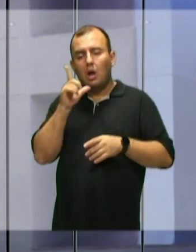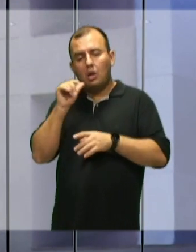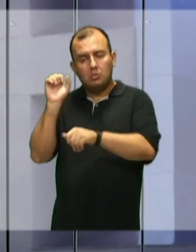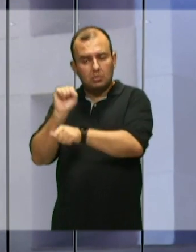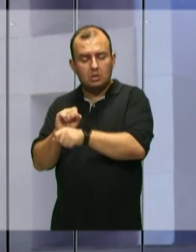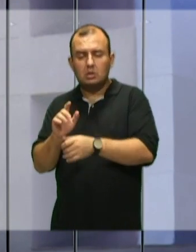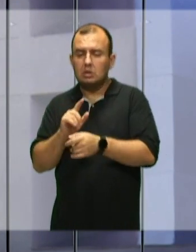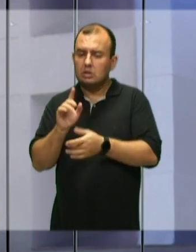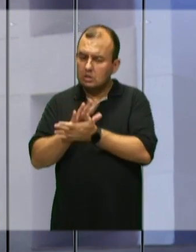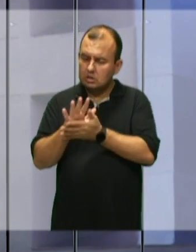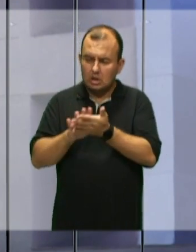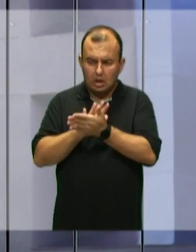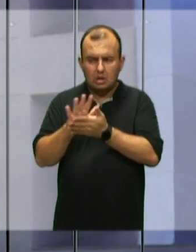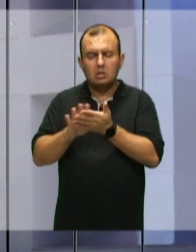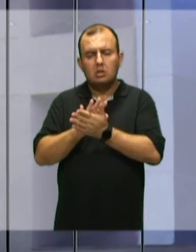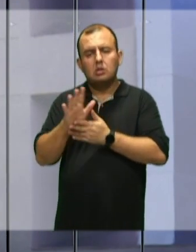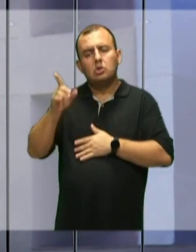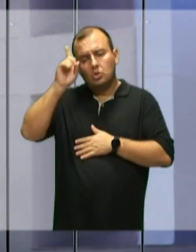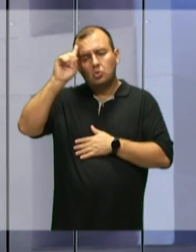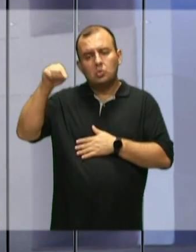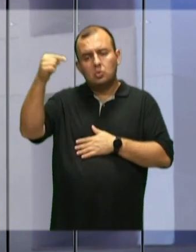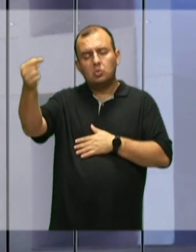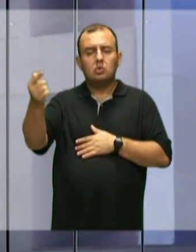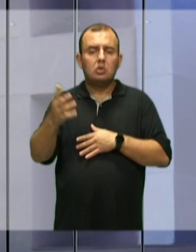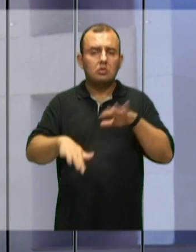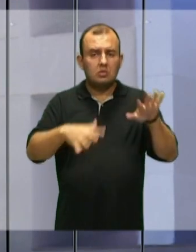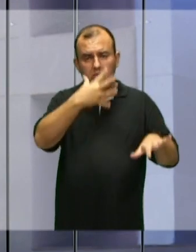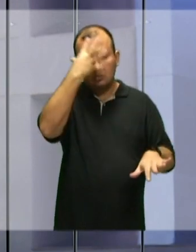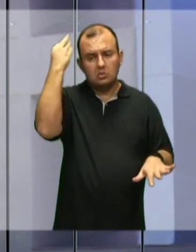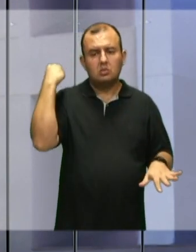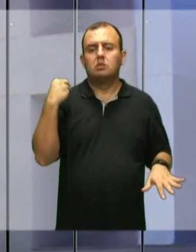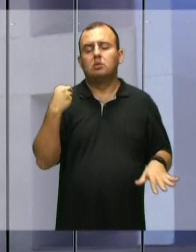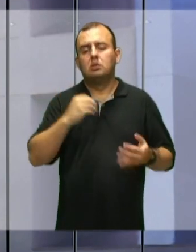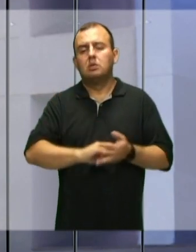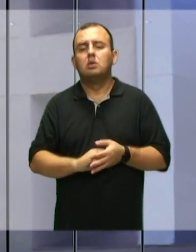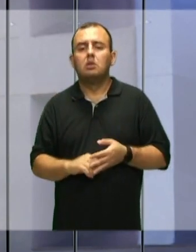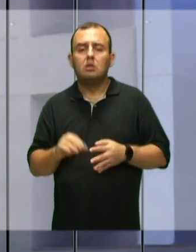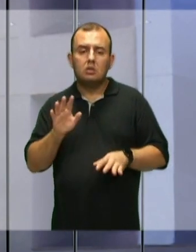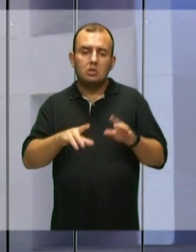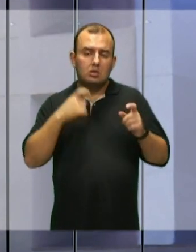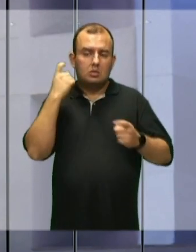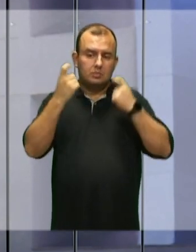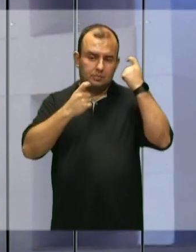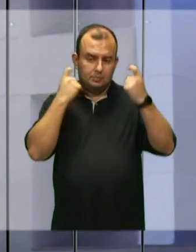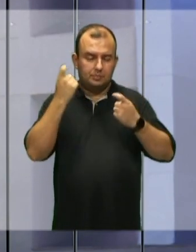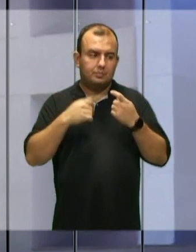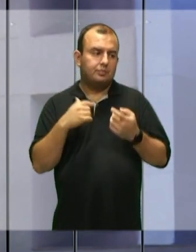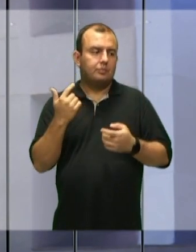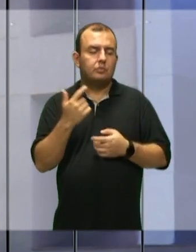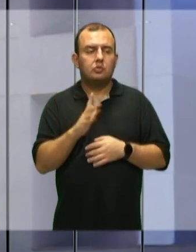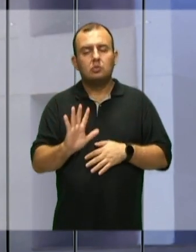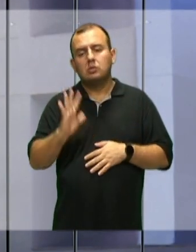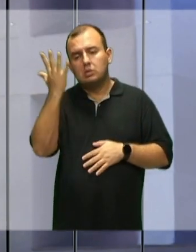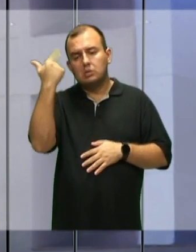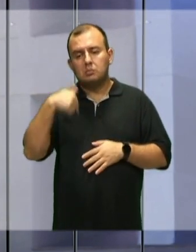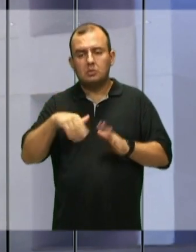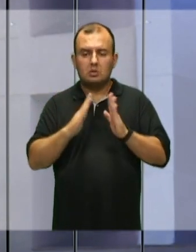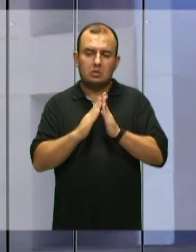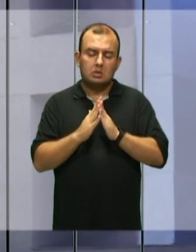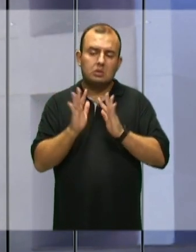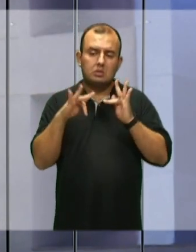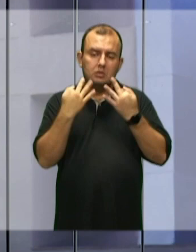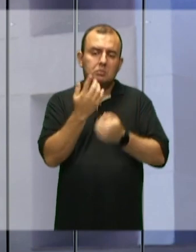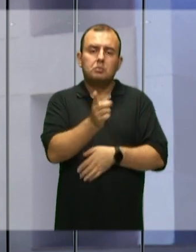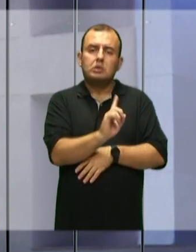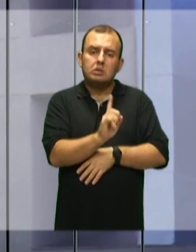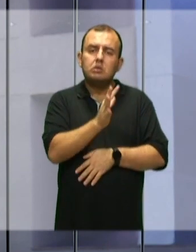parada porque as pessoas no dia a dia e na rotina e na correria acabam me esquecendo né acabam não se preocupando tanto ah não tá acontecendo na minha casa na minha família as